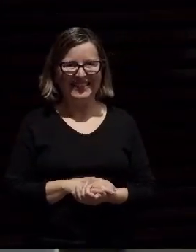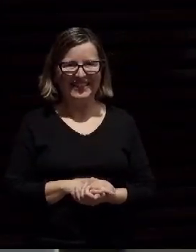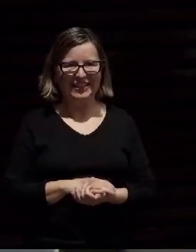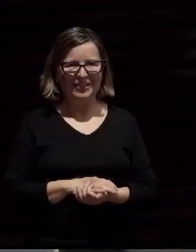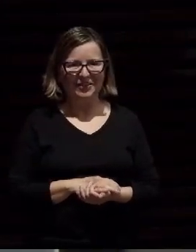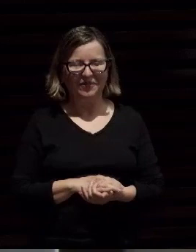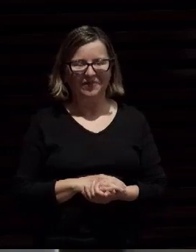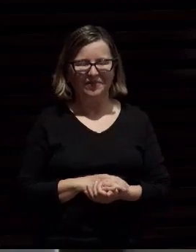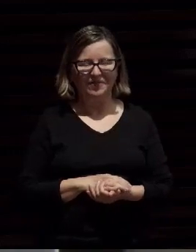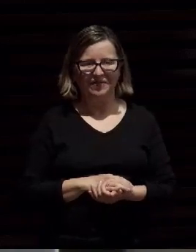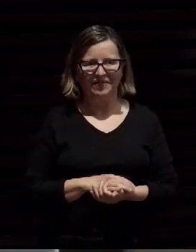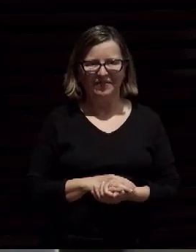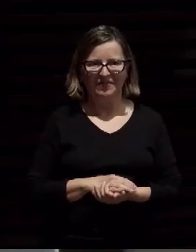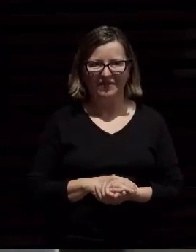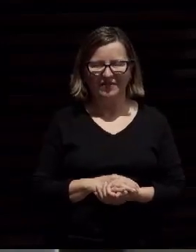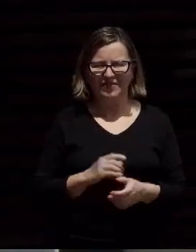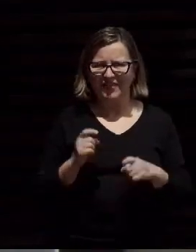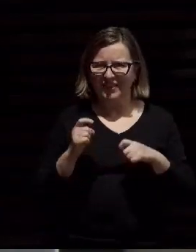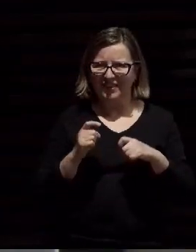Dr.